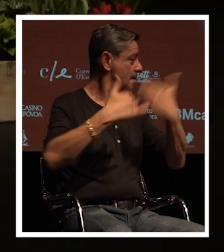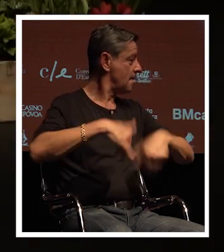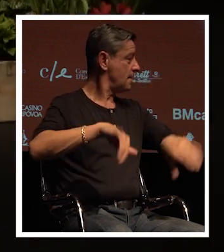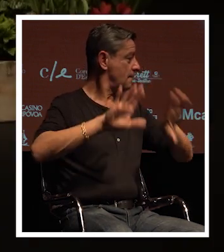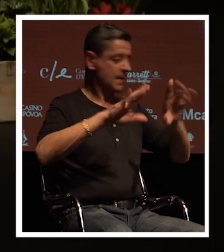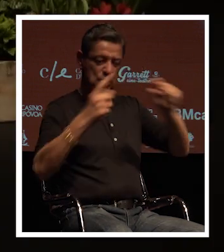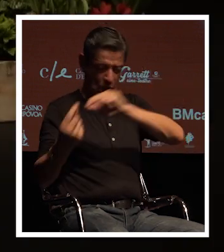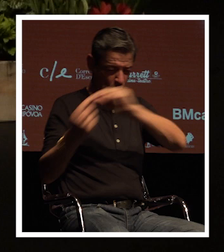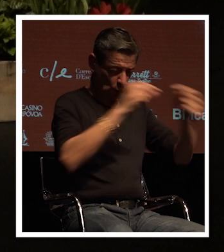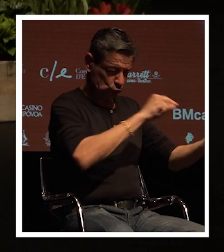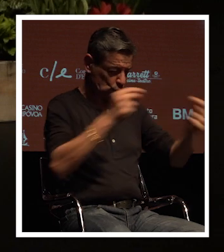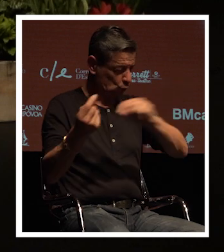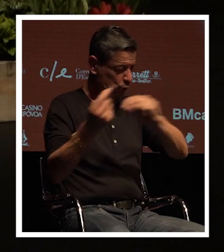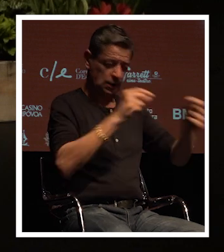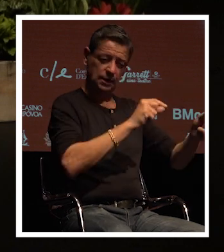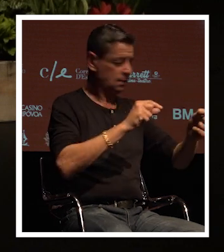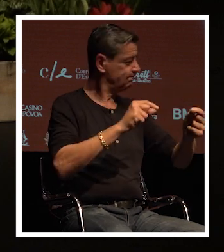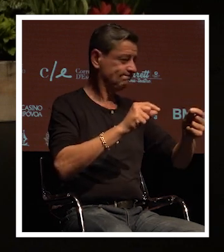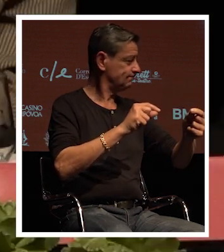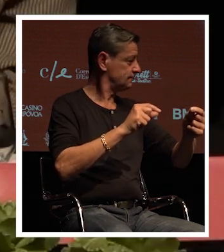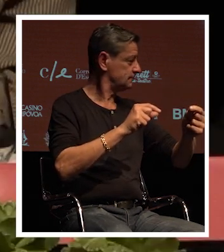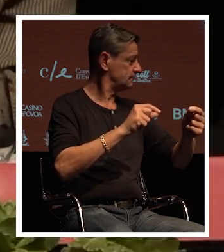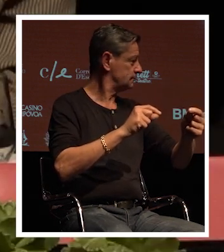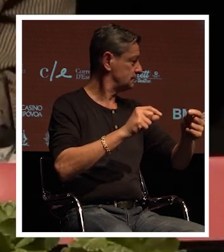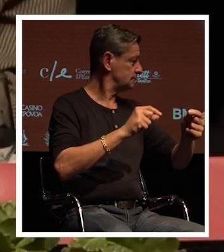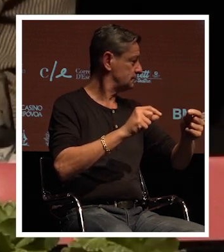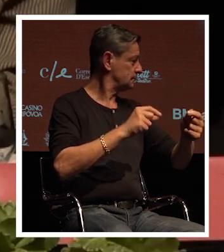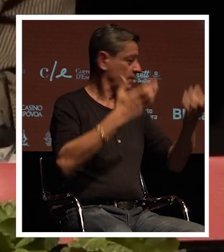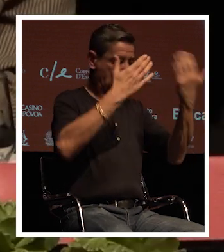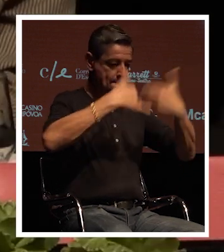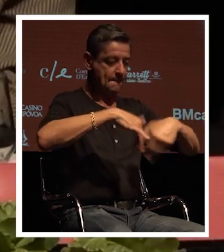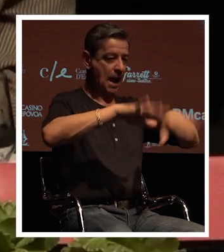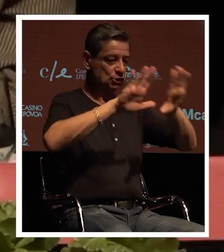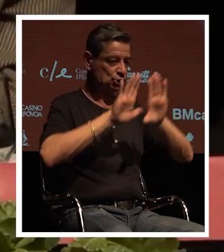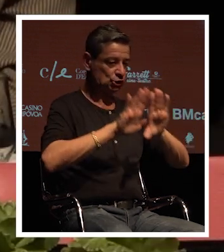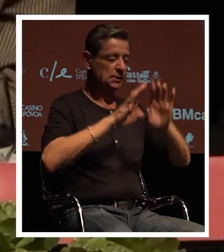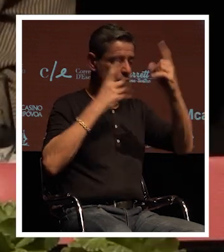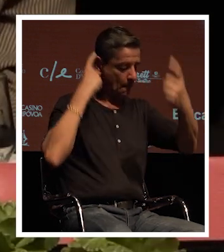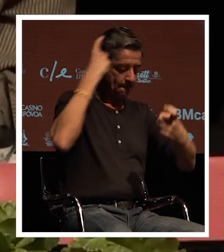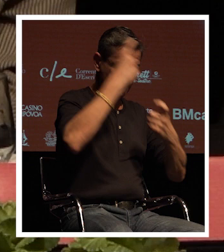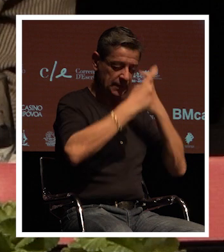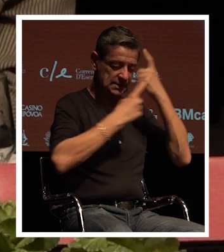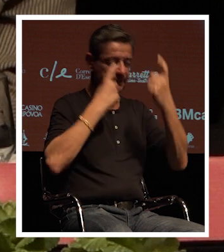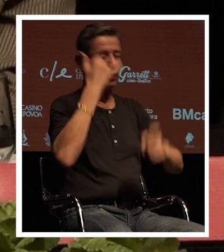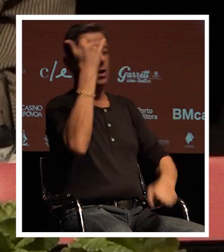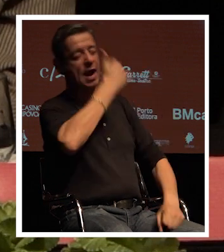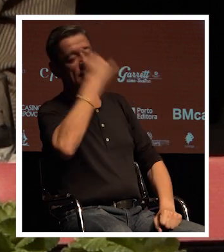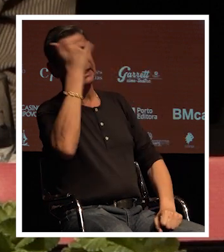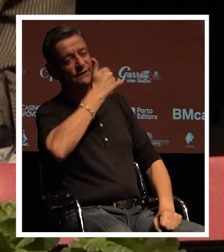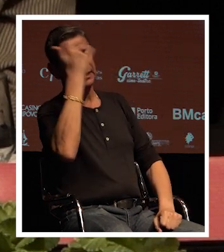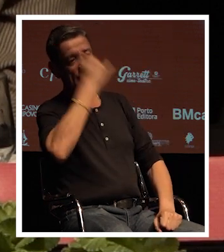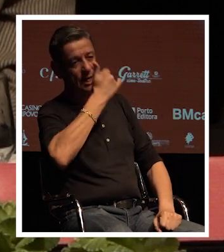quero discutir se há coisas que a inteligência artificial faz ou não faz mas pensamento artificial vai